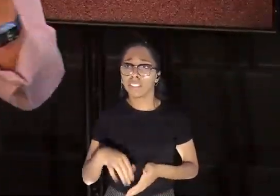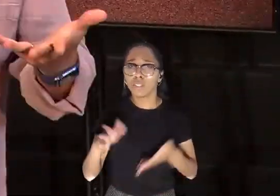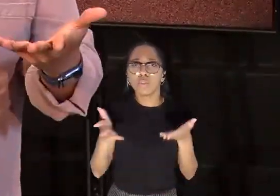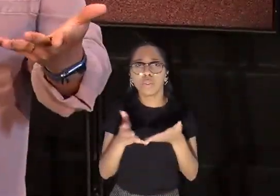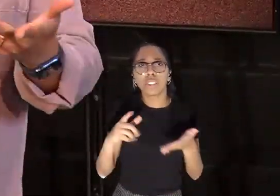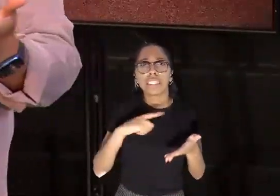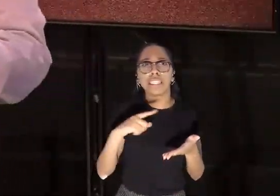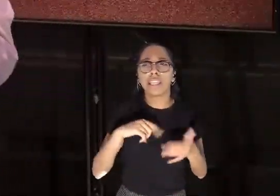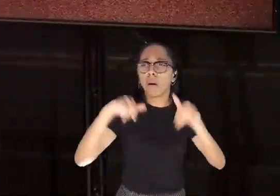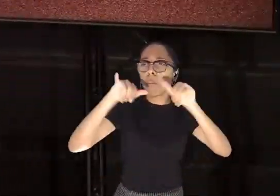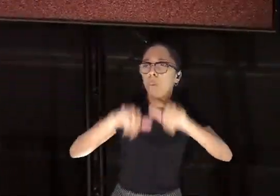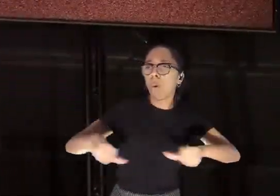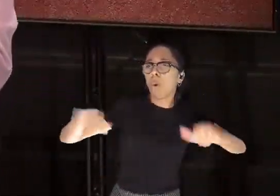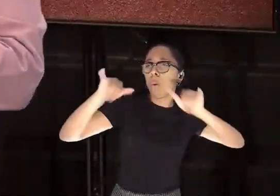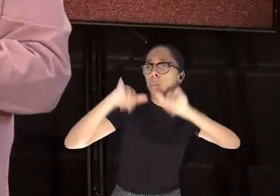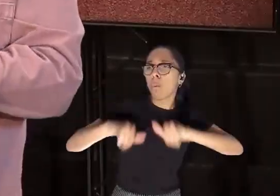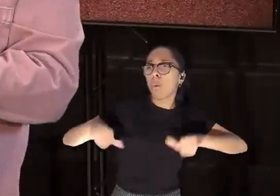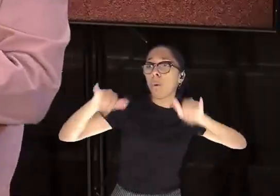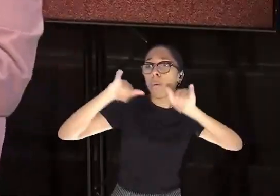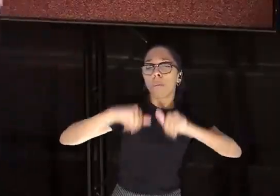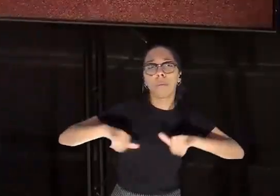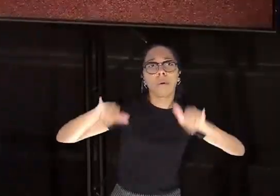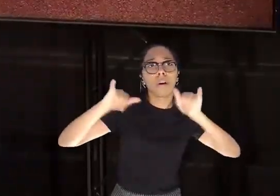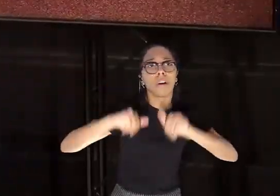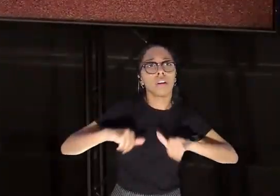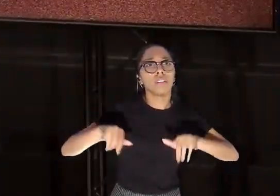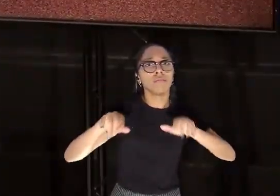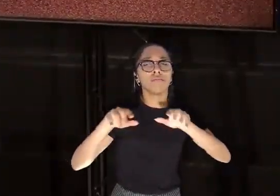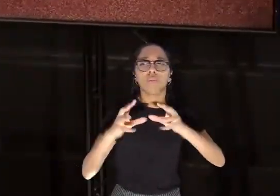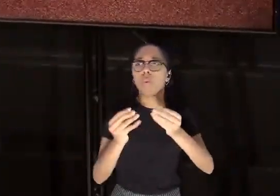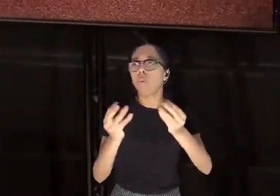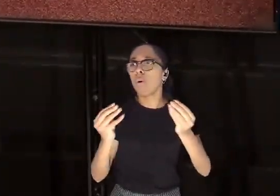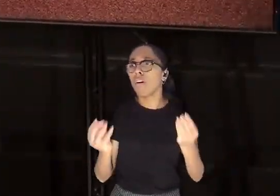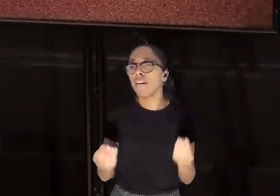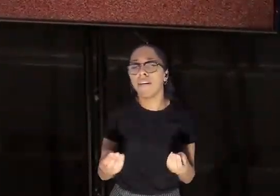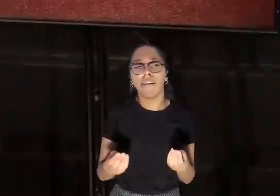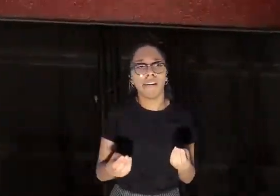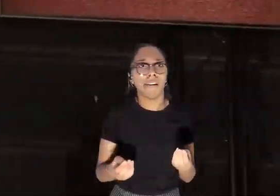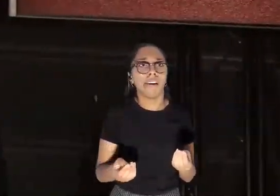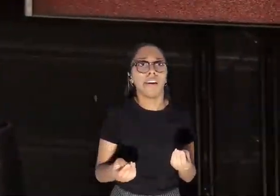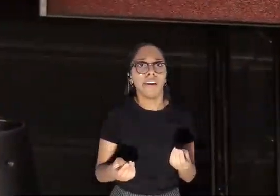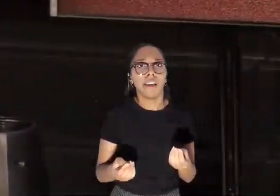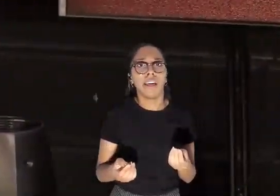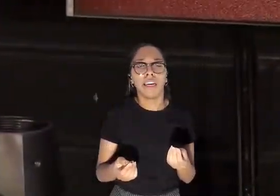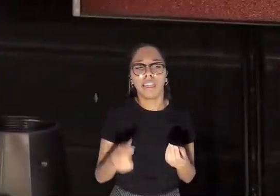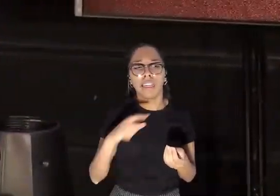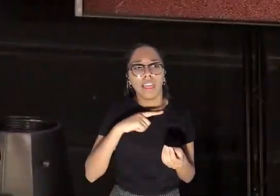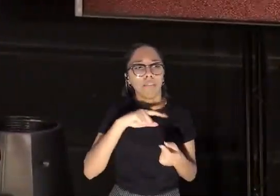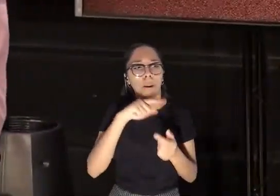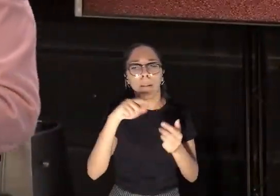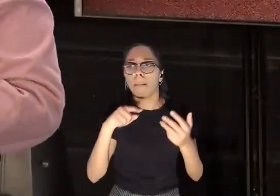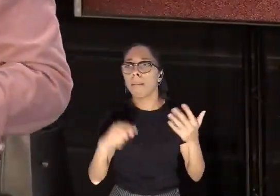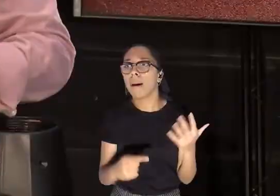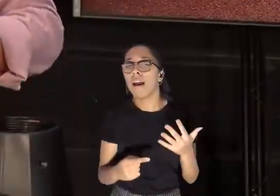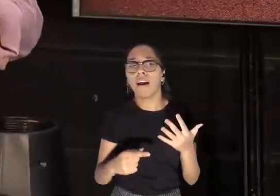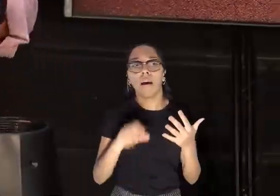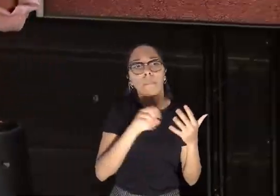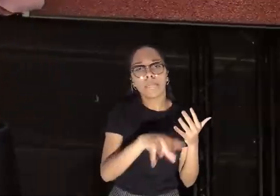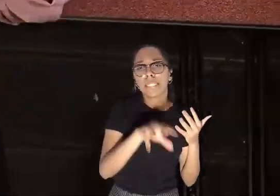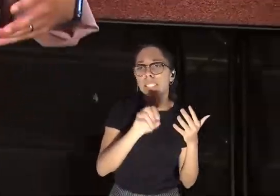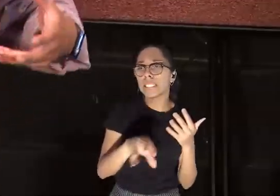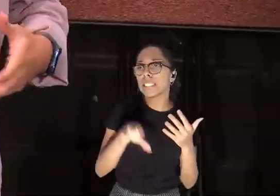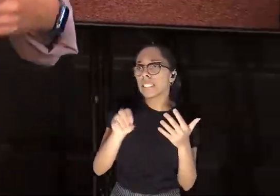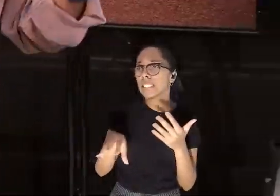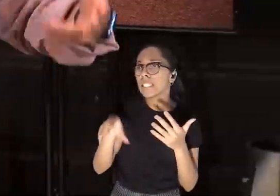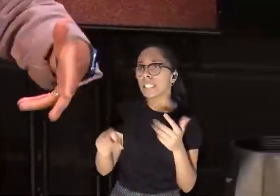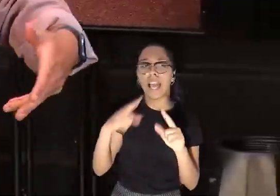existe mídia, hoje existe técnicas de crescimento, mas a igreja nunca dependeu disso. A igreja nunca